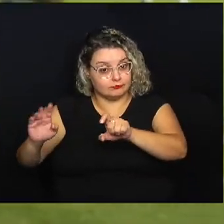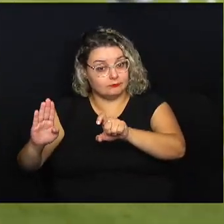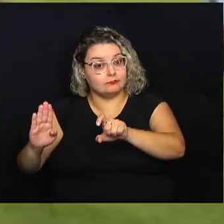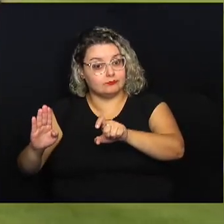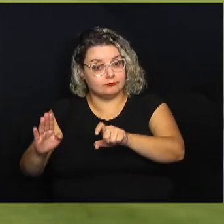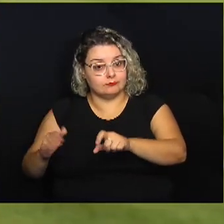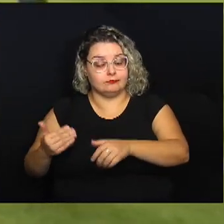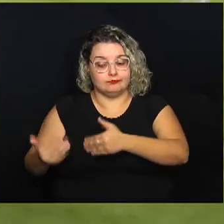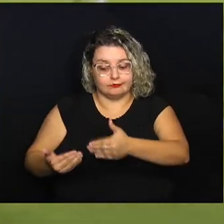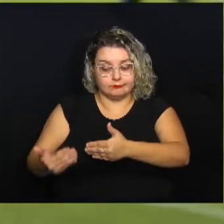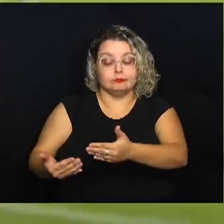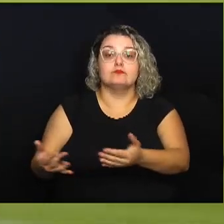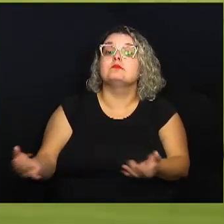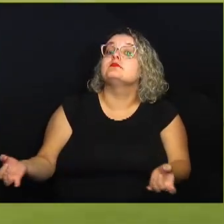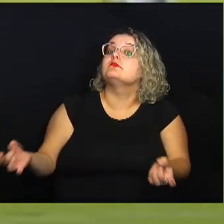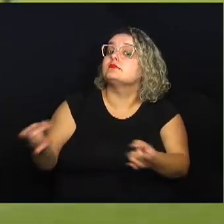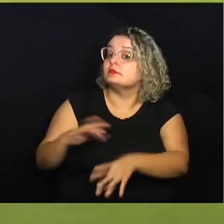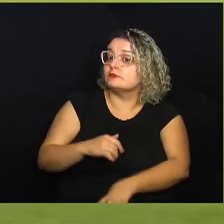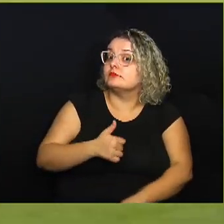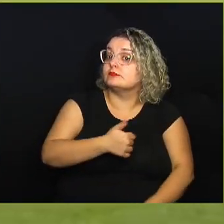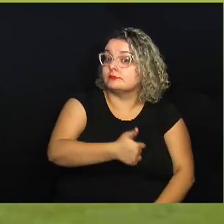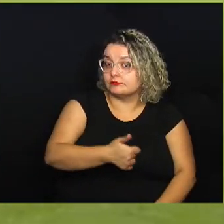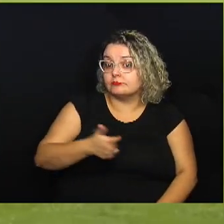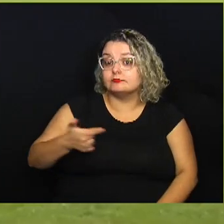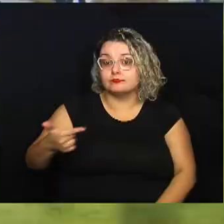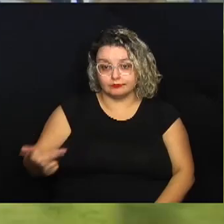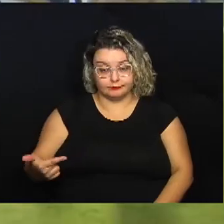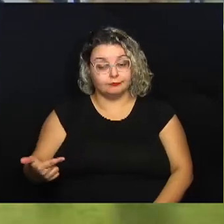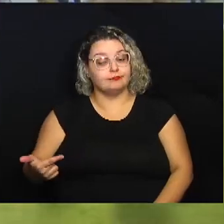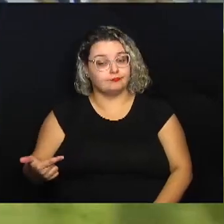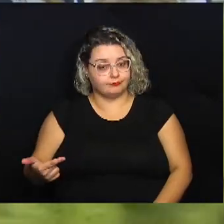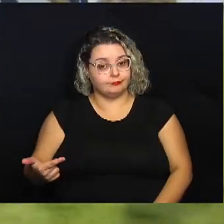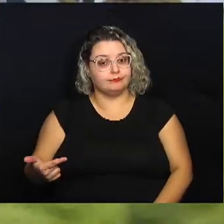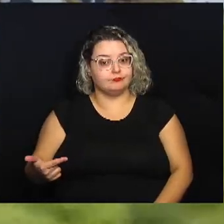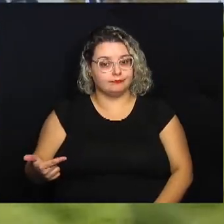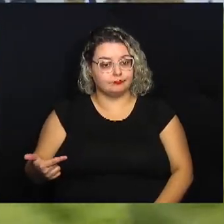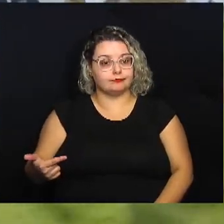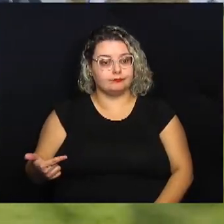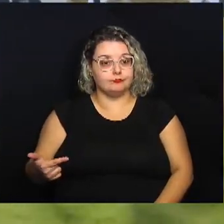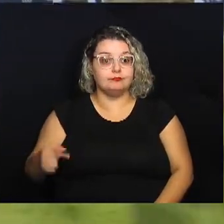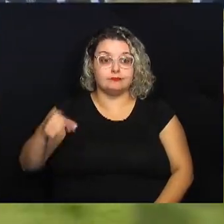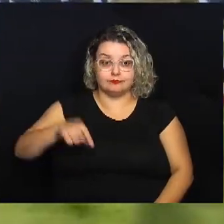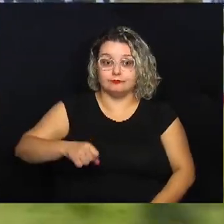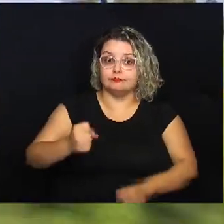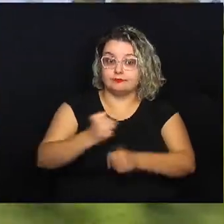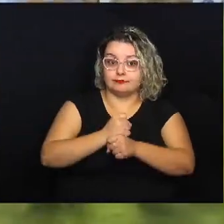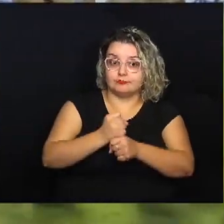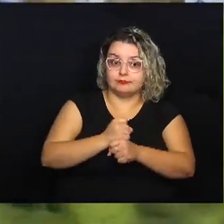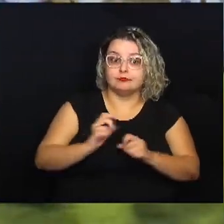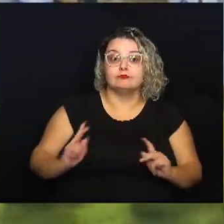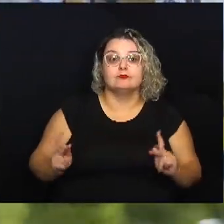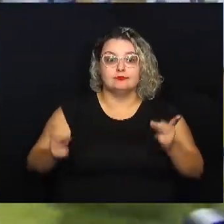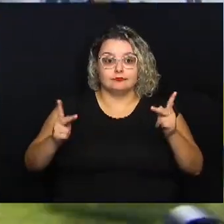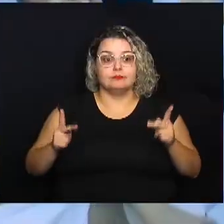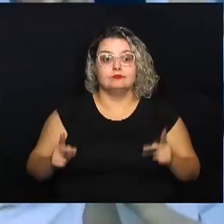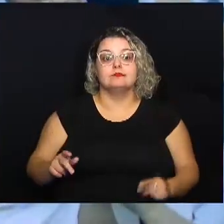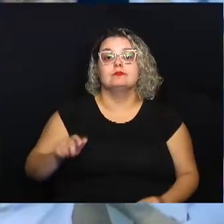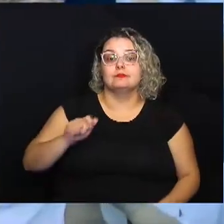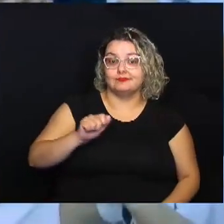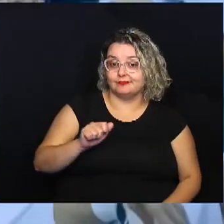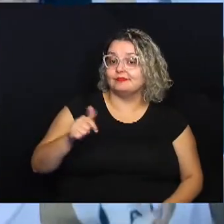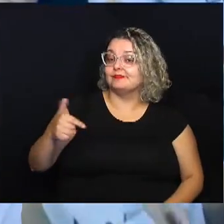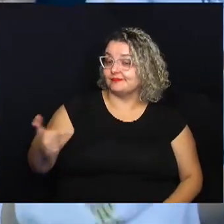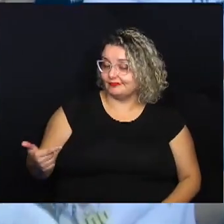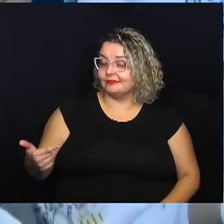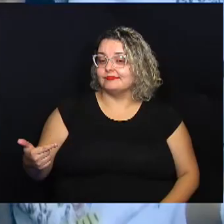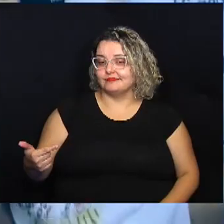manutenção, terminando na 12ª colocação. E neste ano, conquistou a Série A2, colocando